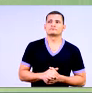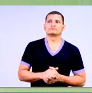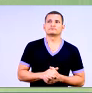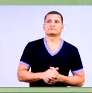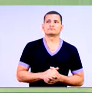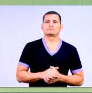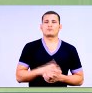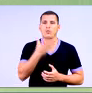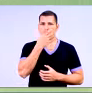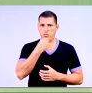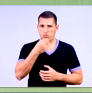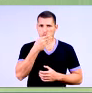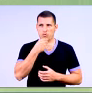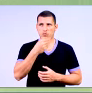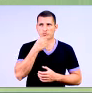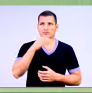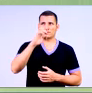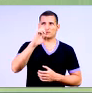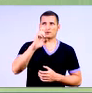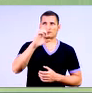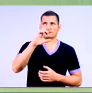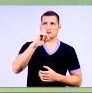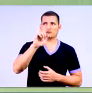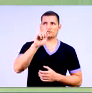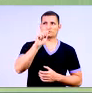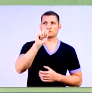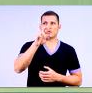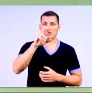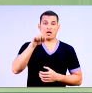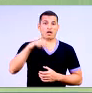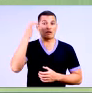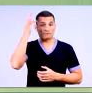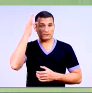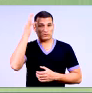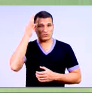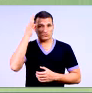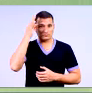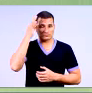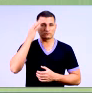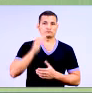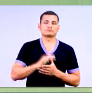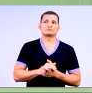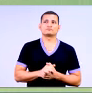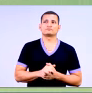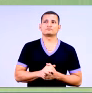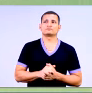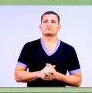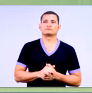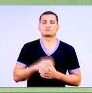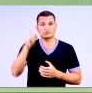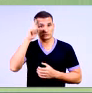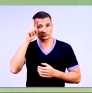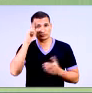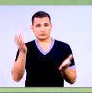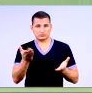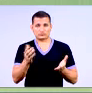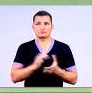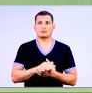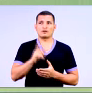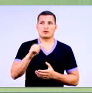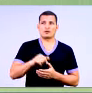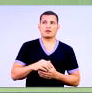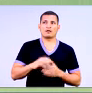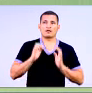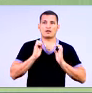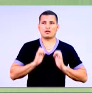Edgar Morin, né, que é um filósofo contemporâneo também. É a ética planetária que